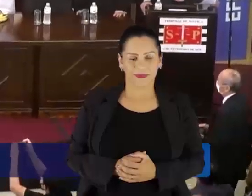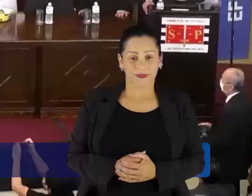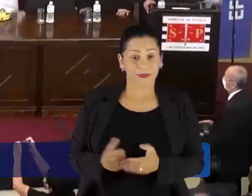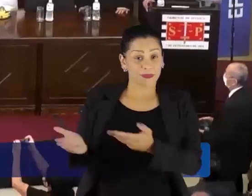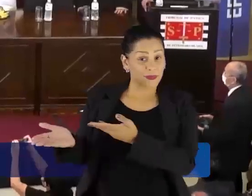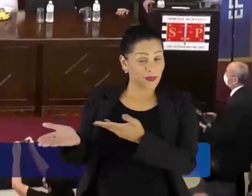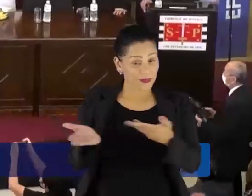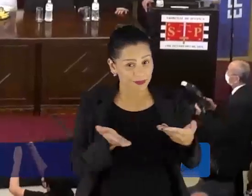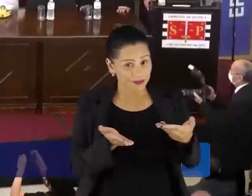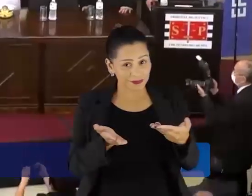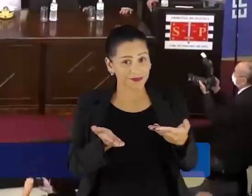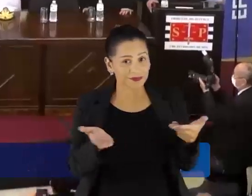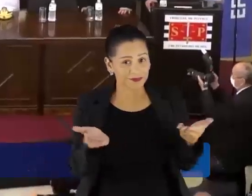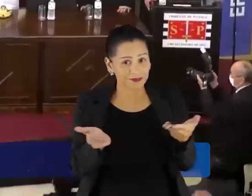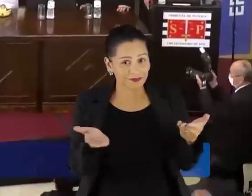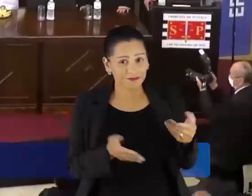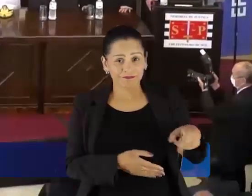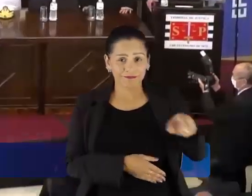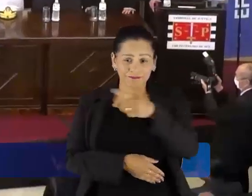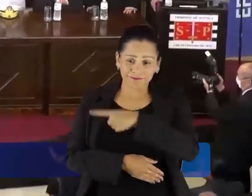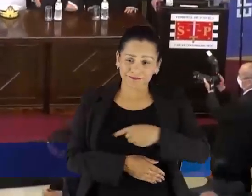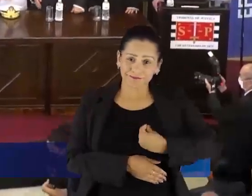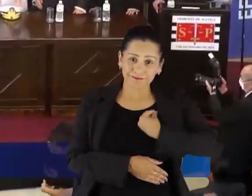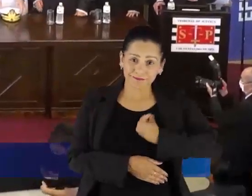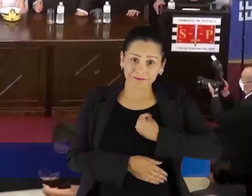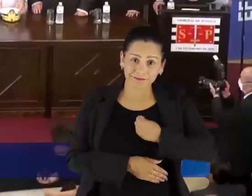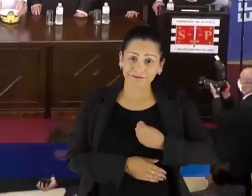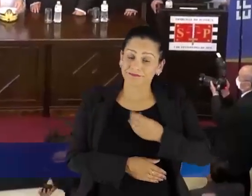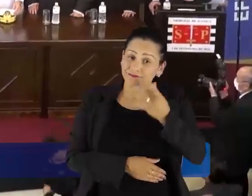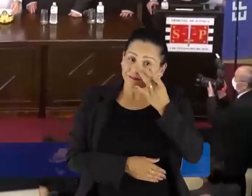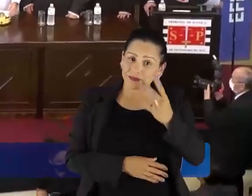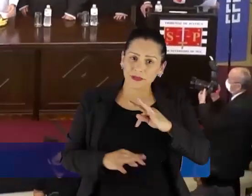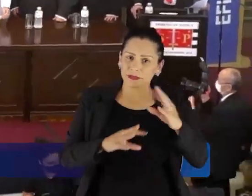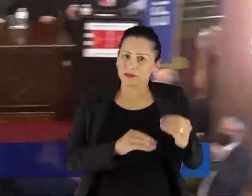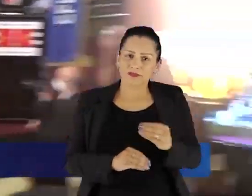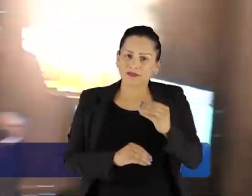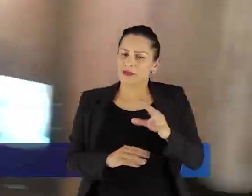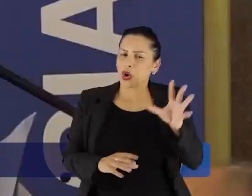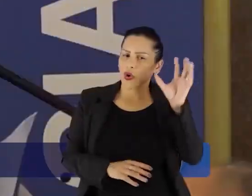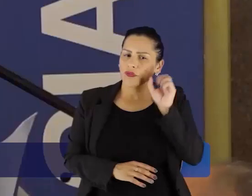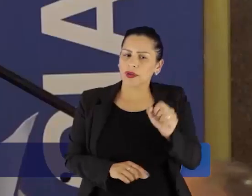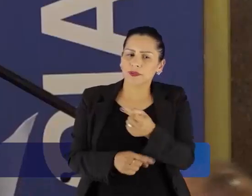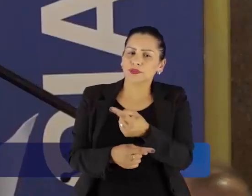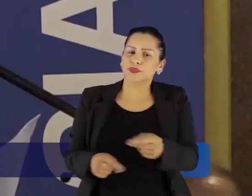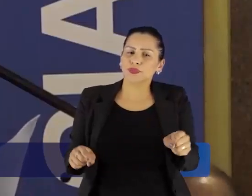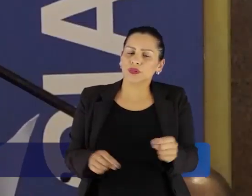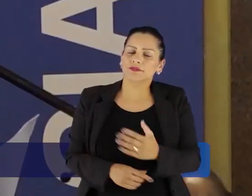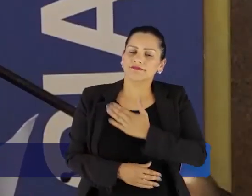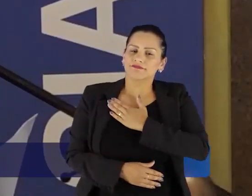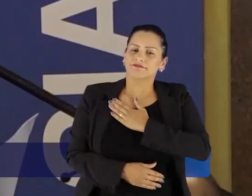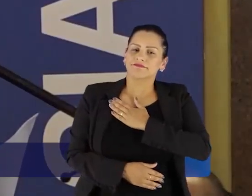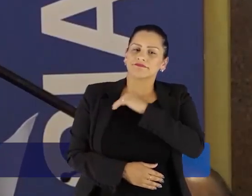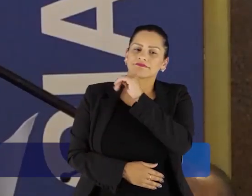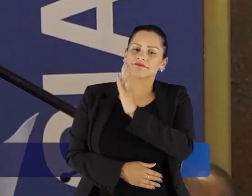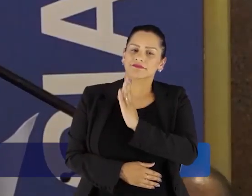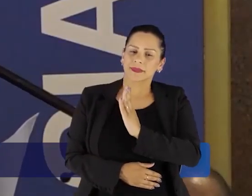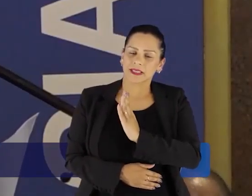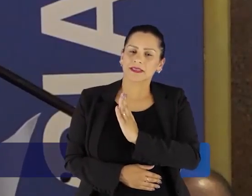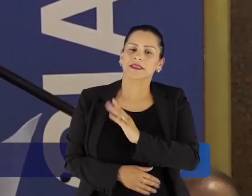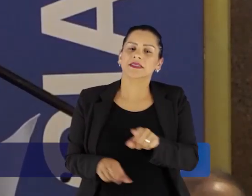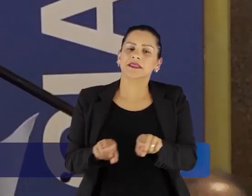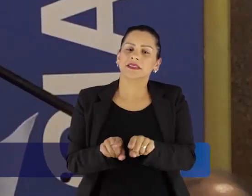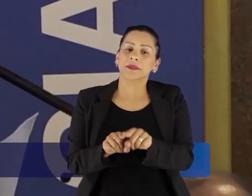e convidamos os presentes a ouvirem o hino nacional brasileiro e o hino do Tribunal de Justiça